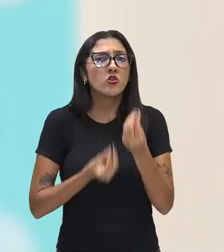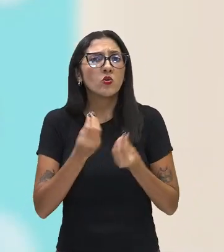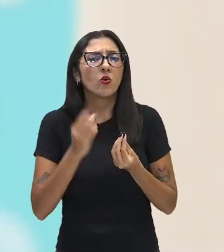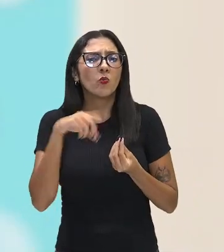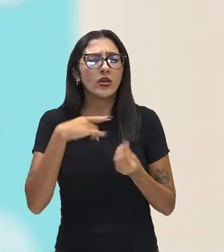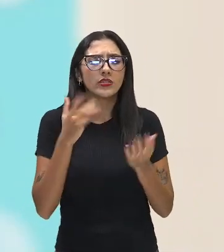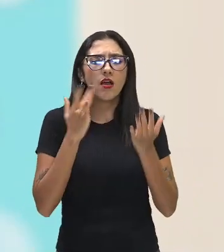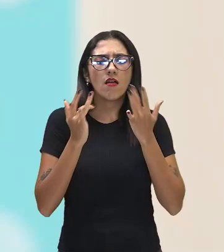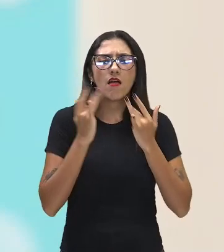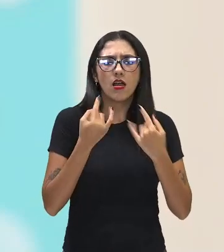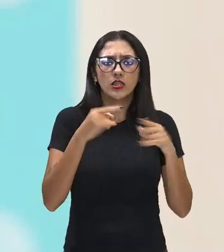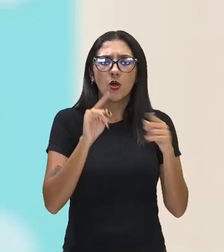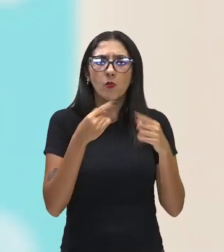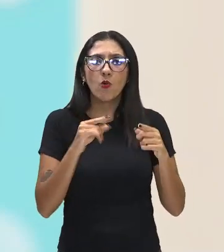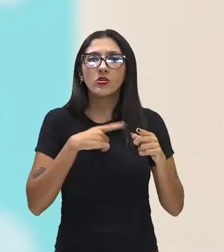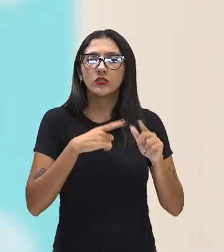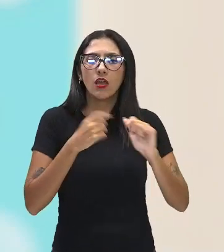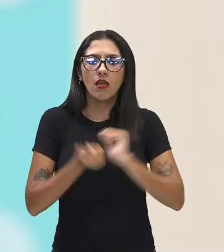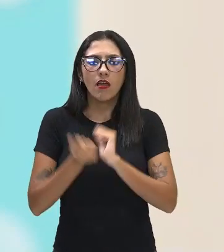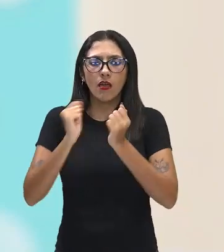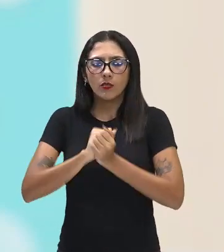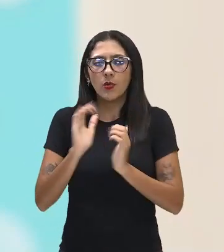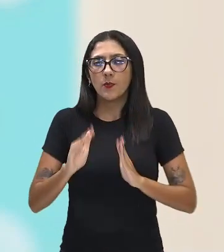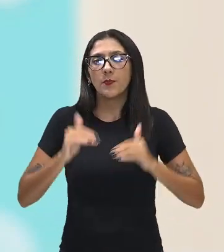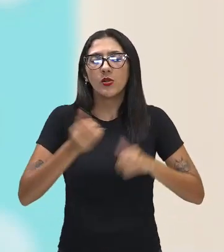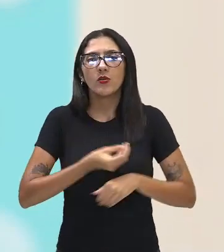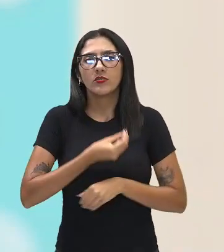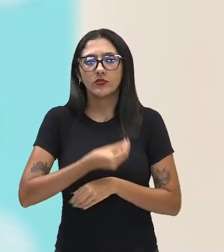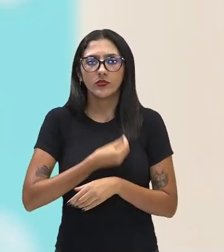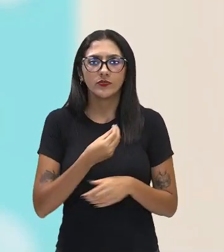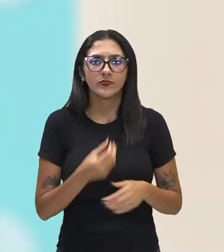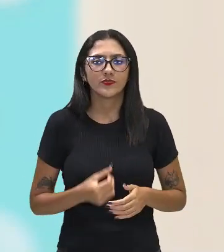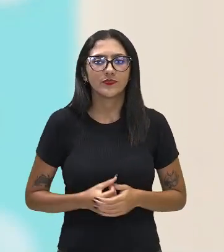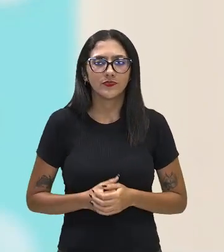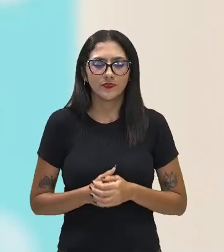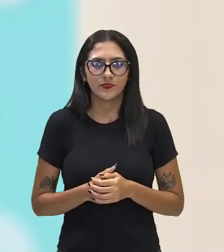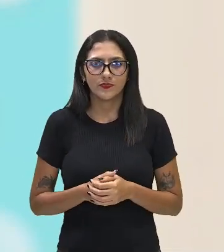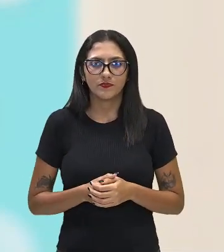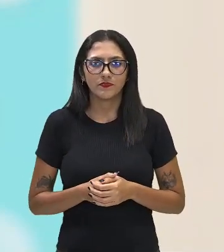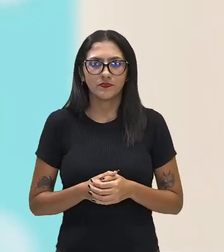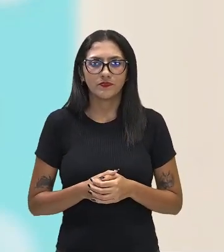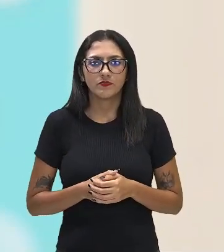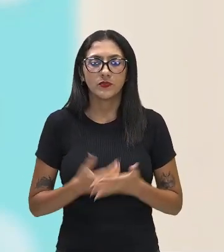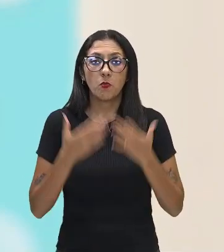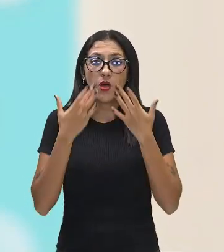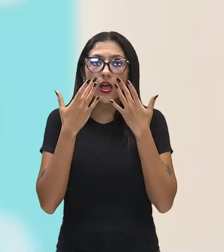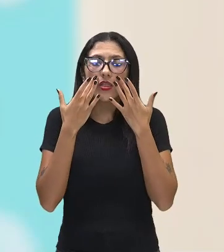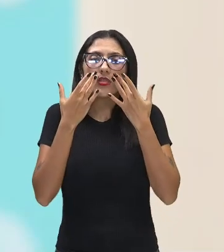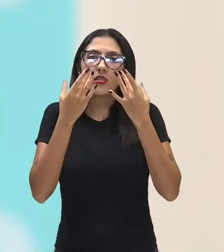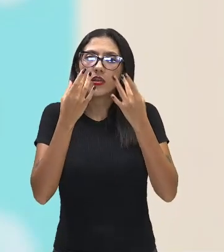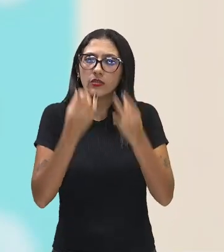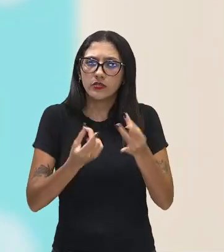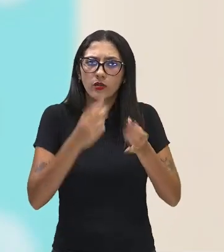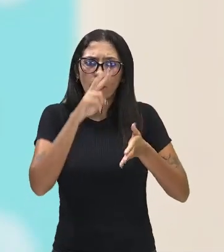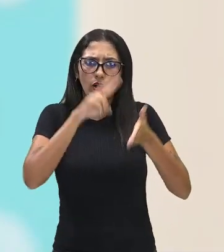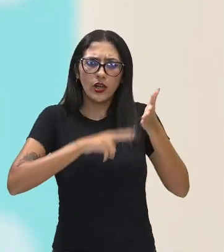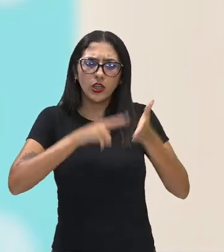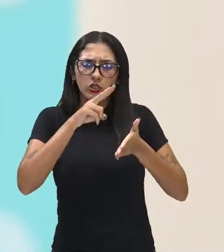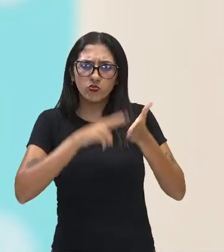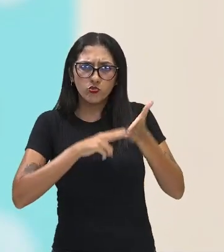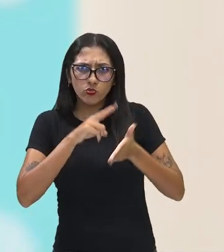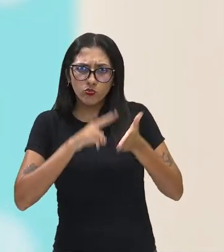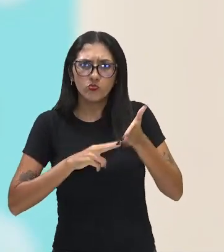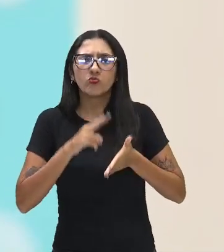jovens. Então, preste bastante atenção, aí eu peço que você também faça essa leitura junto comigo. A gente vai